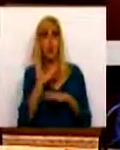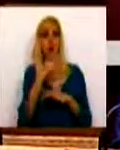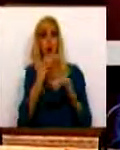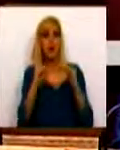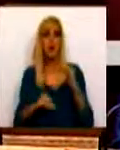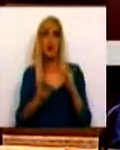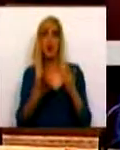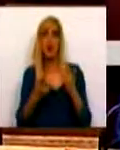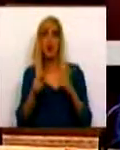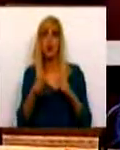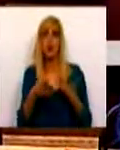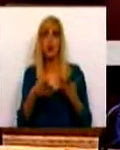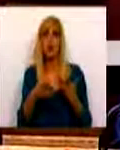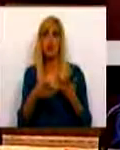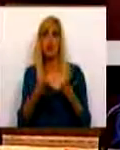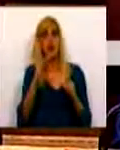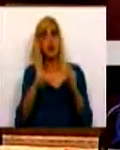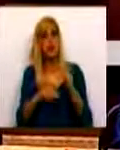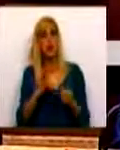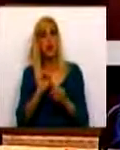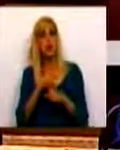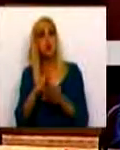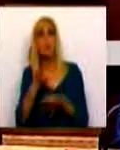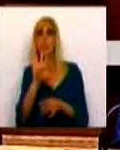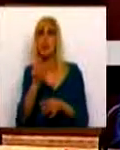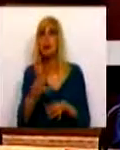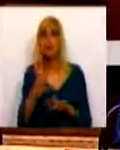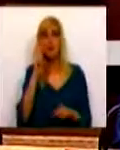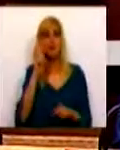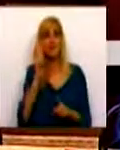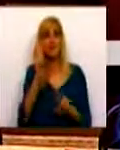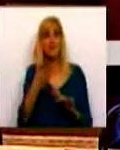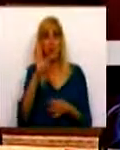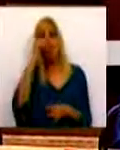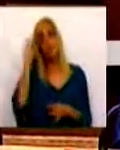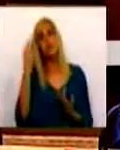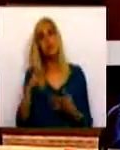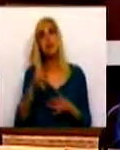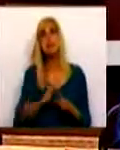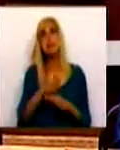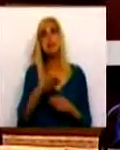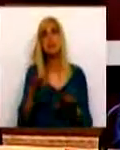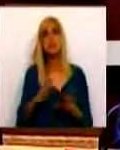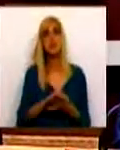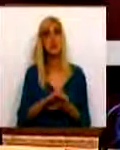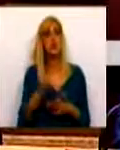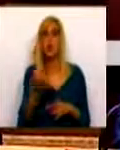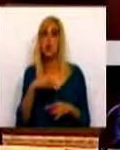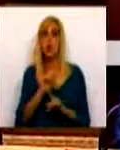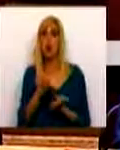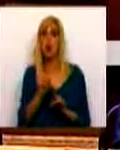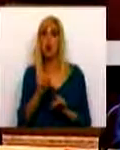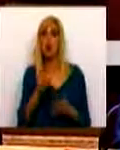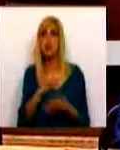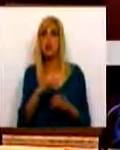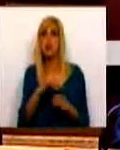inferiores às dos nossos congéneres, o que significa que, do ponto de vista da dificuldade de acesso, nós não estaremos numa